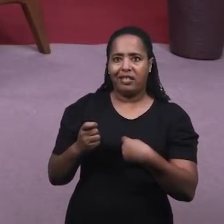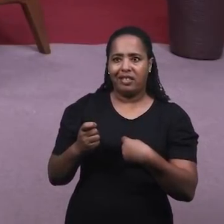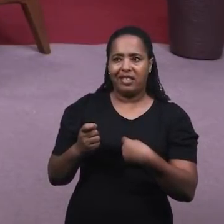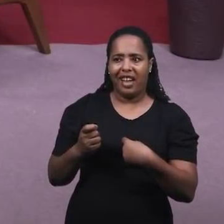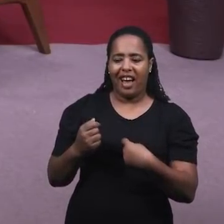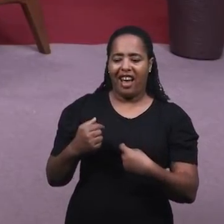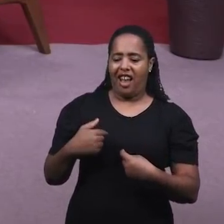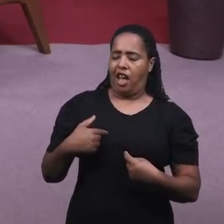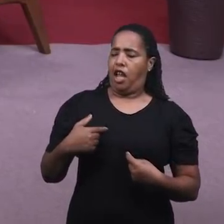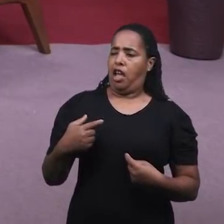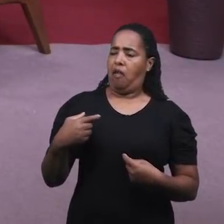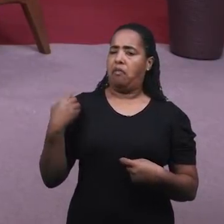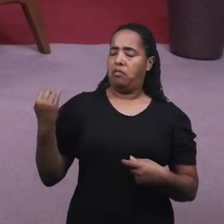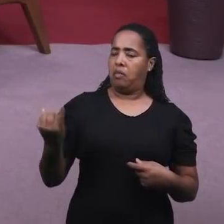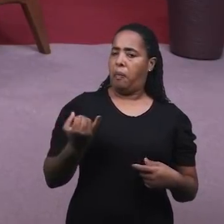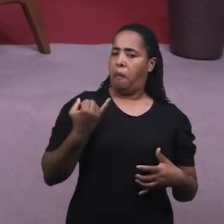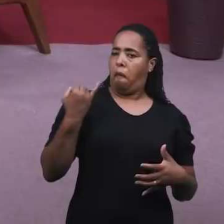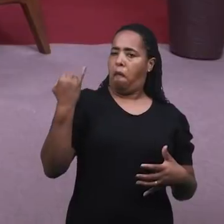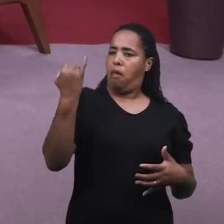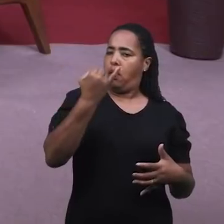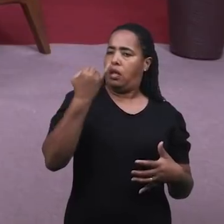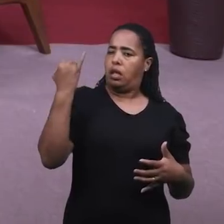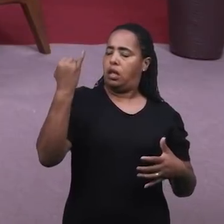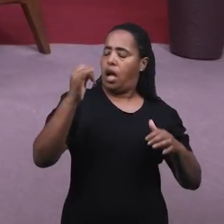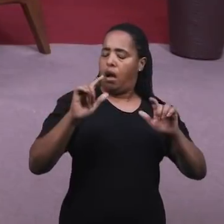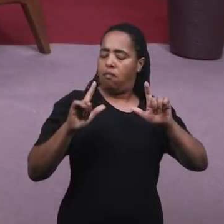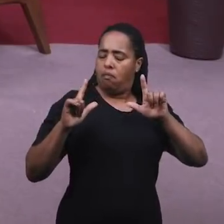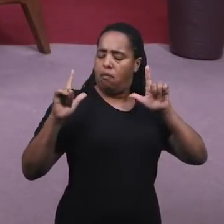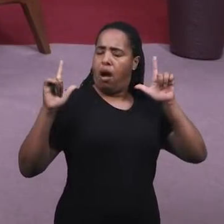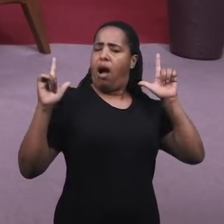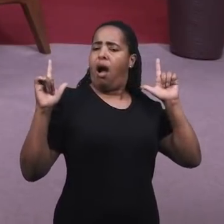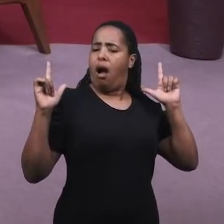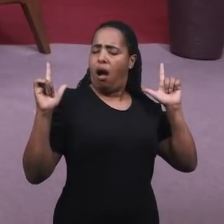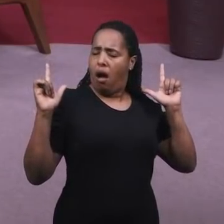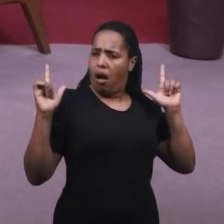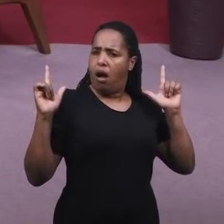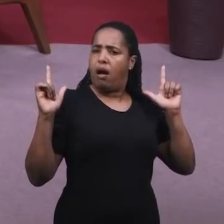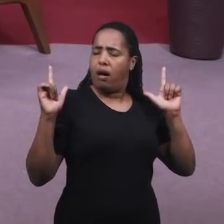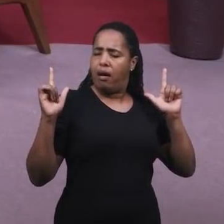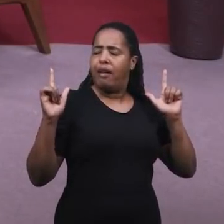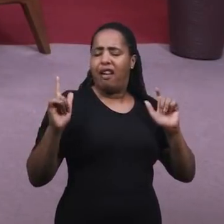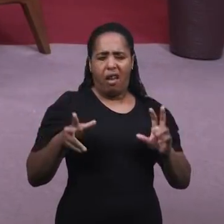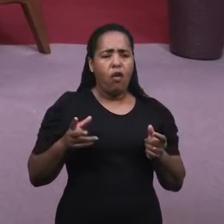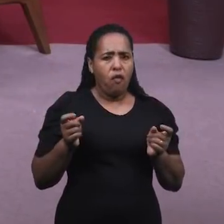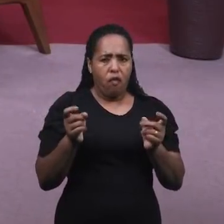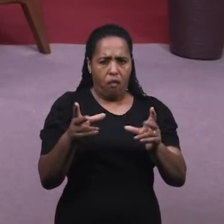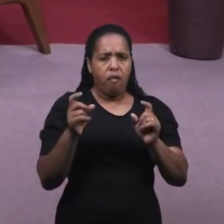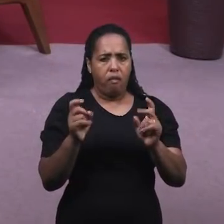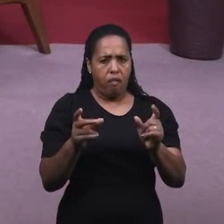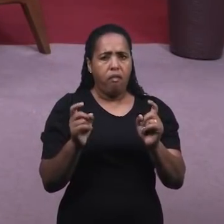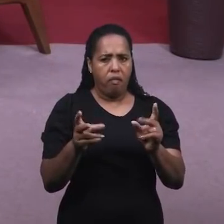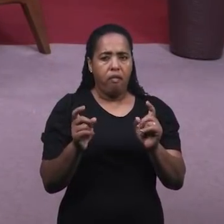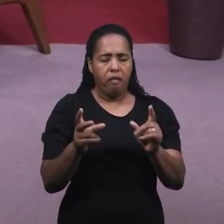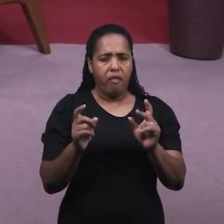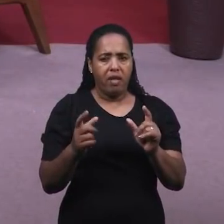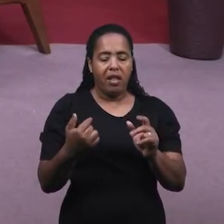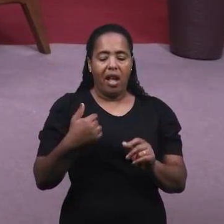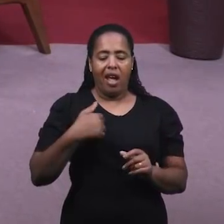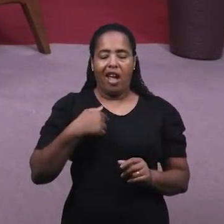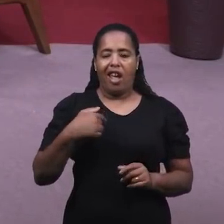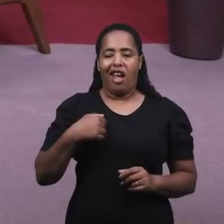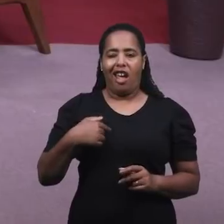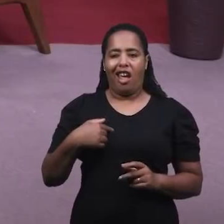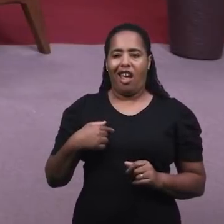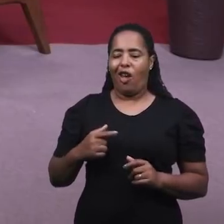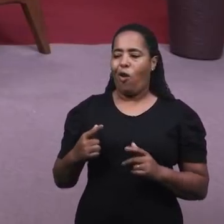ter uma importância, vou ter status, né? Que, eu vou vender e ainda vou ficar numa